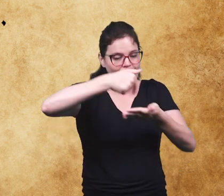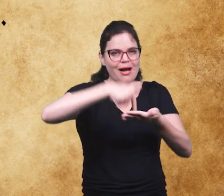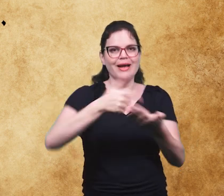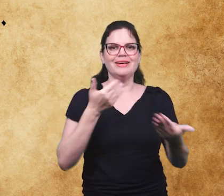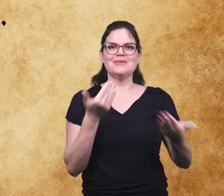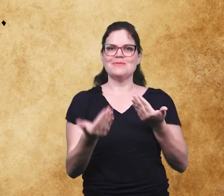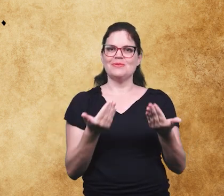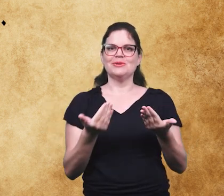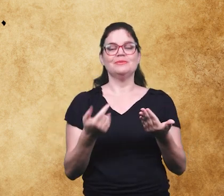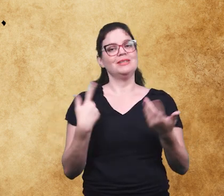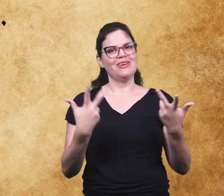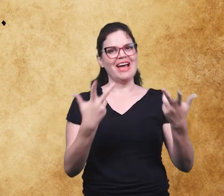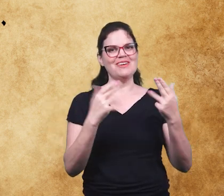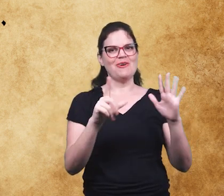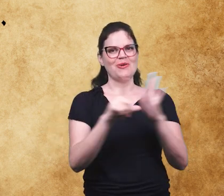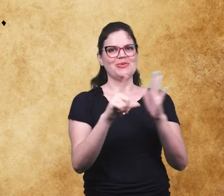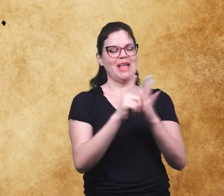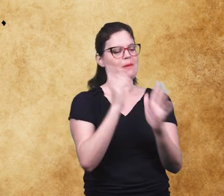descobriu, né?